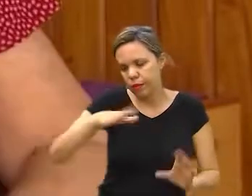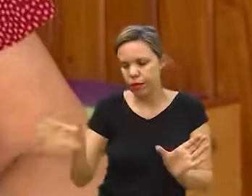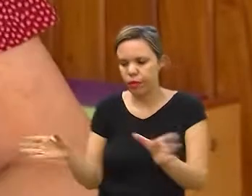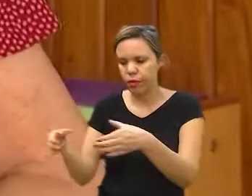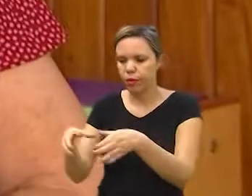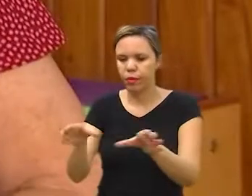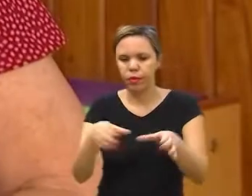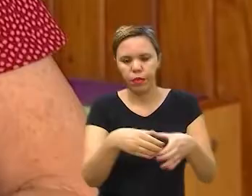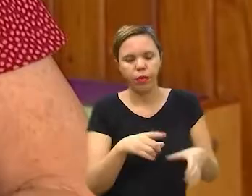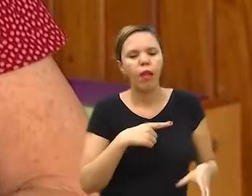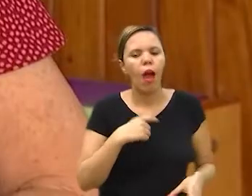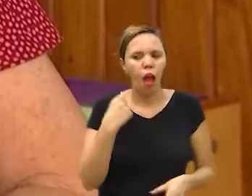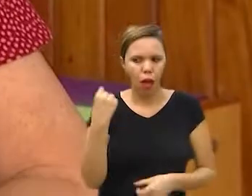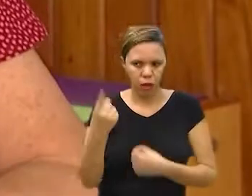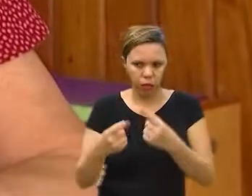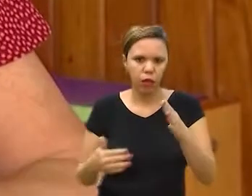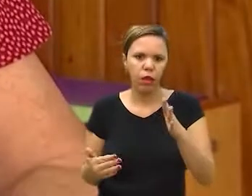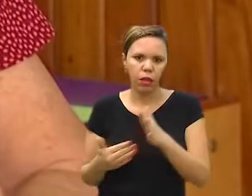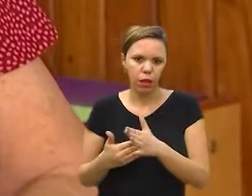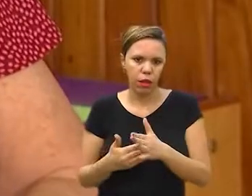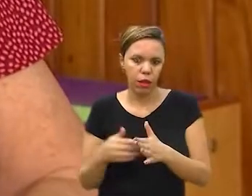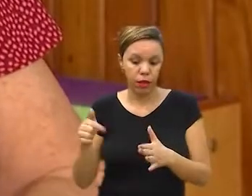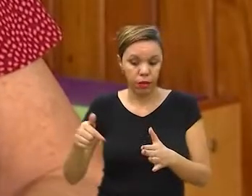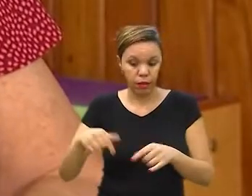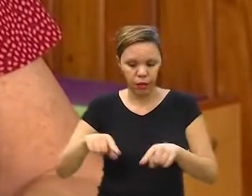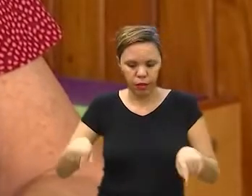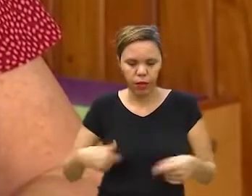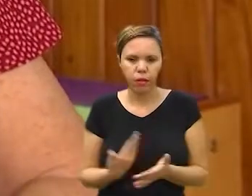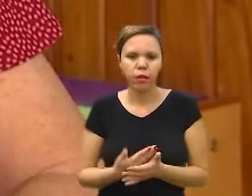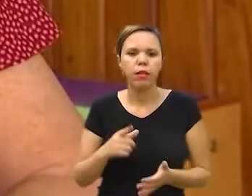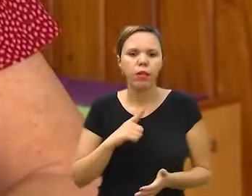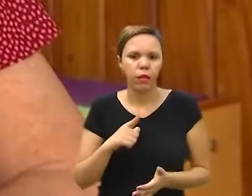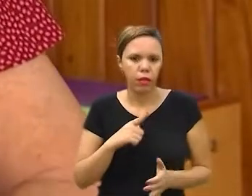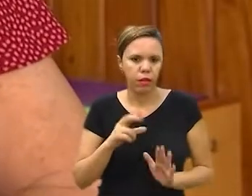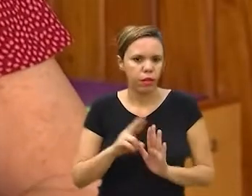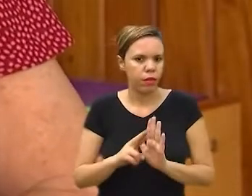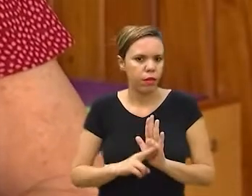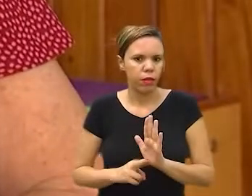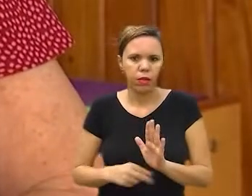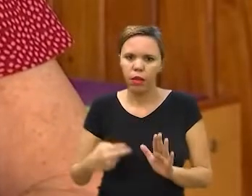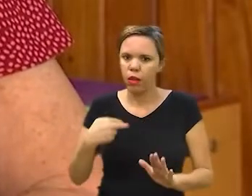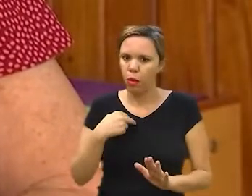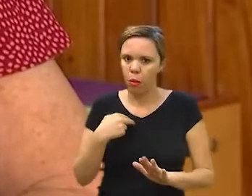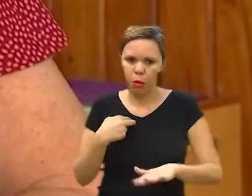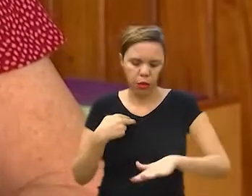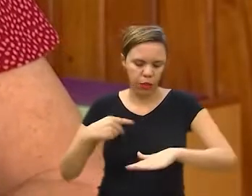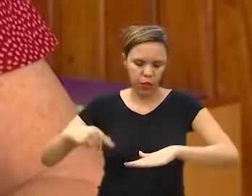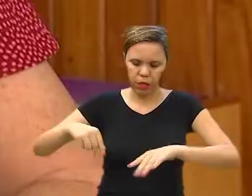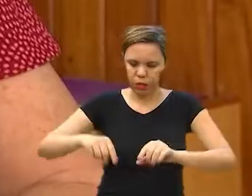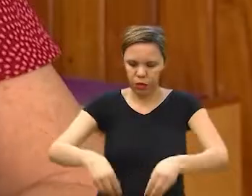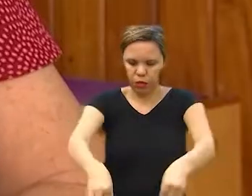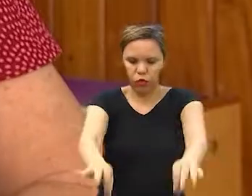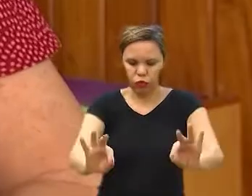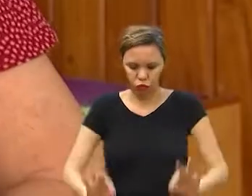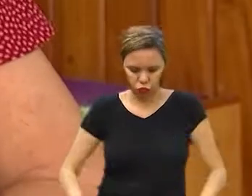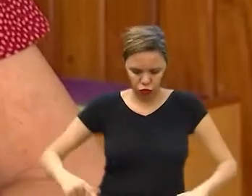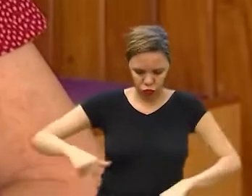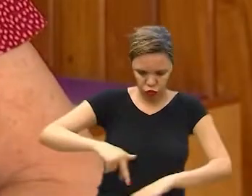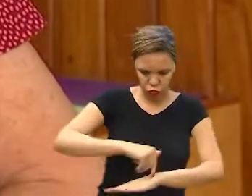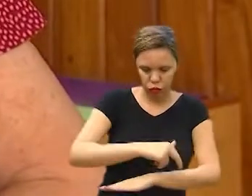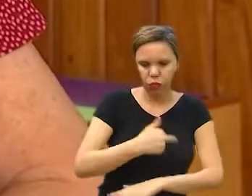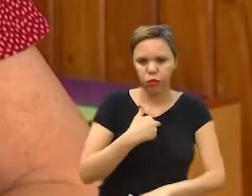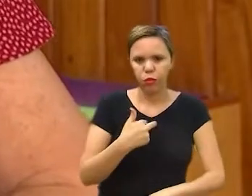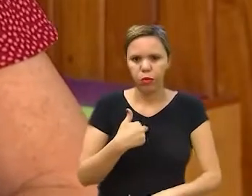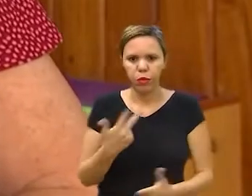a gente tem certas regras. Por exemplo, aqui na sala de aula tem regra de não pisar em cima do tapete, de sempre guardar o material